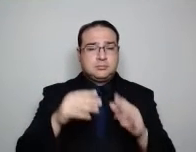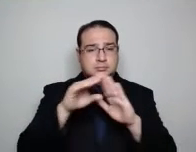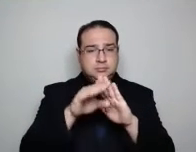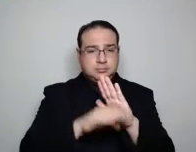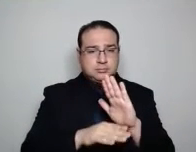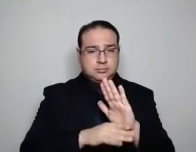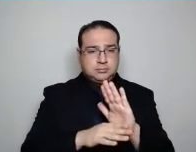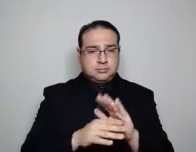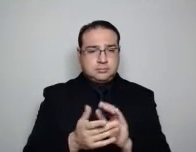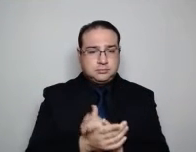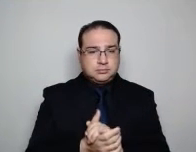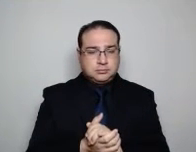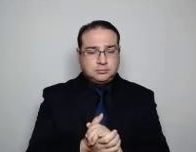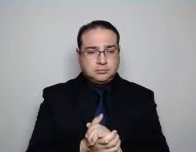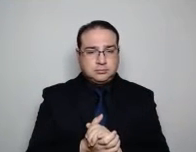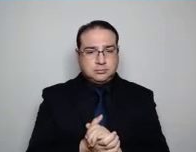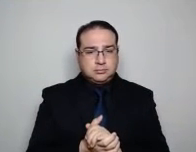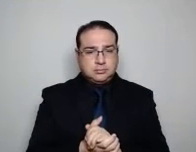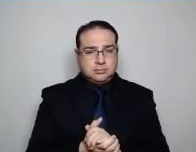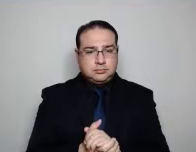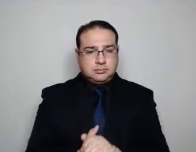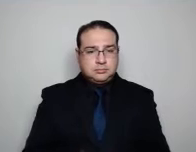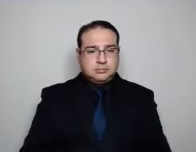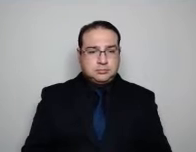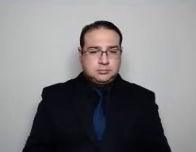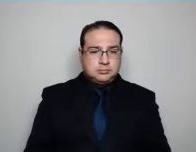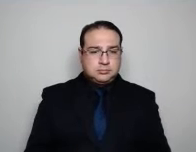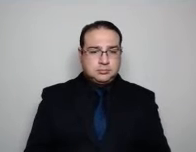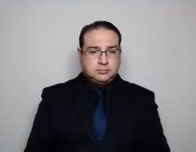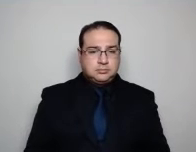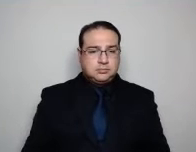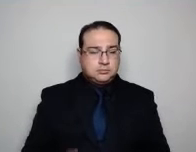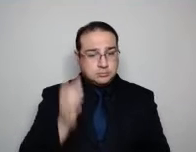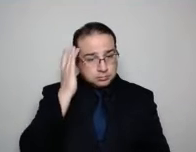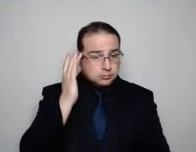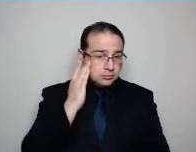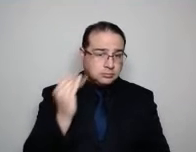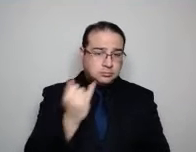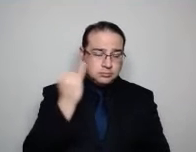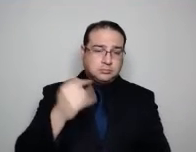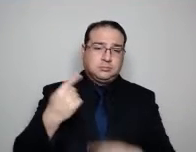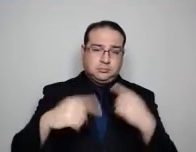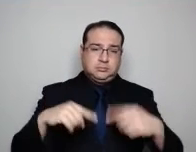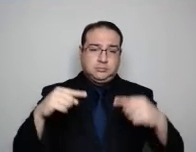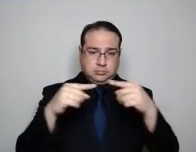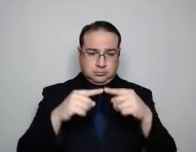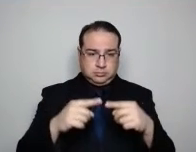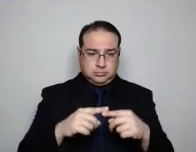mas eu acho importante realmente a gente debater esse assunto.